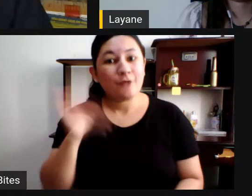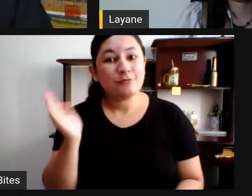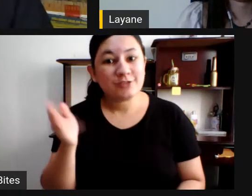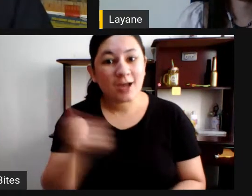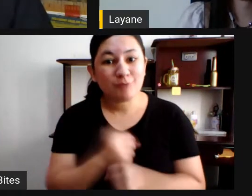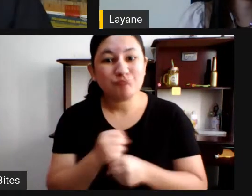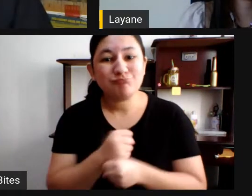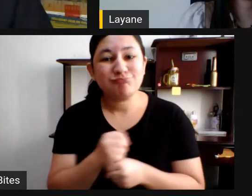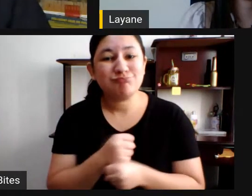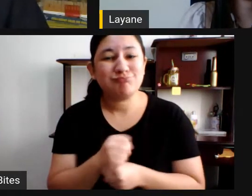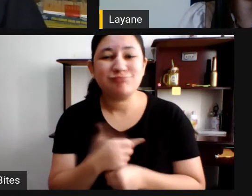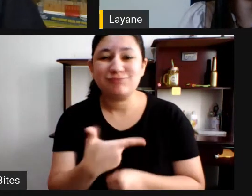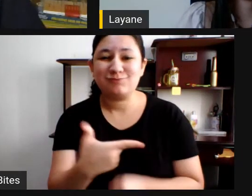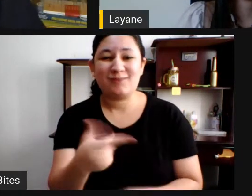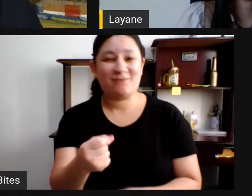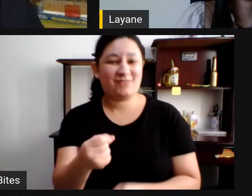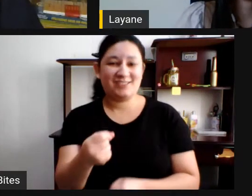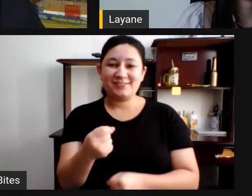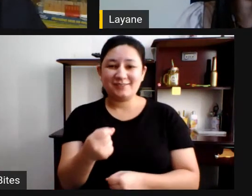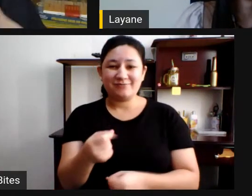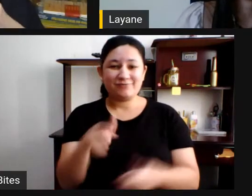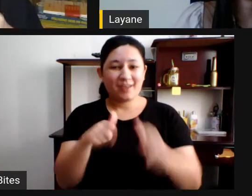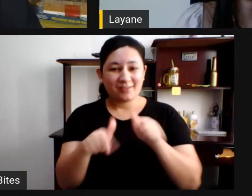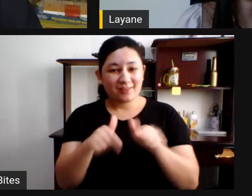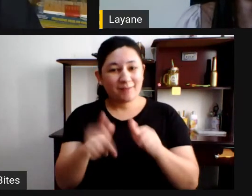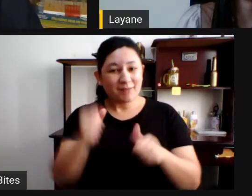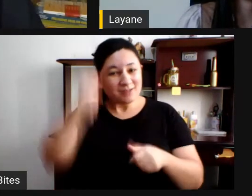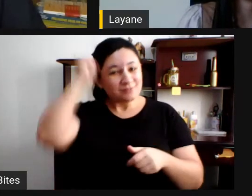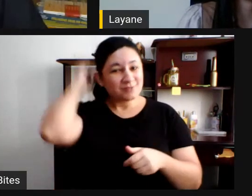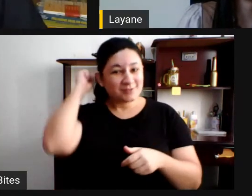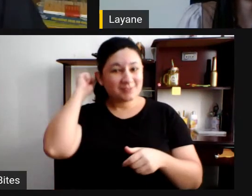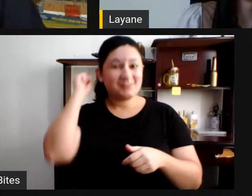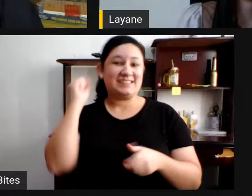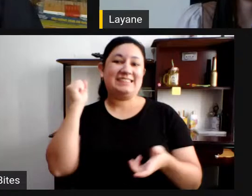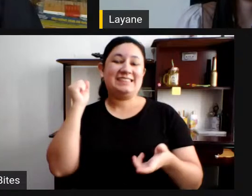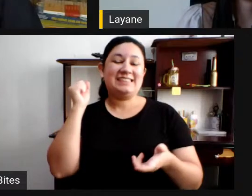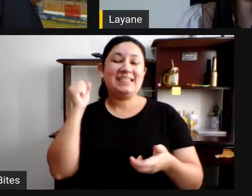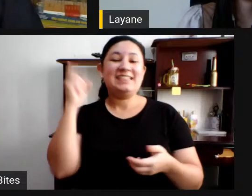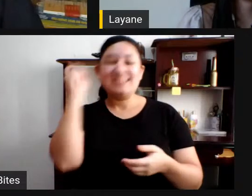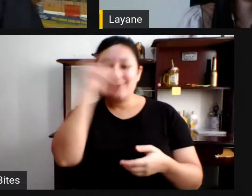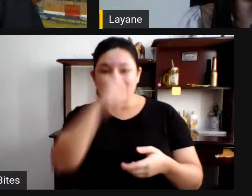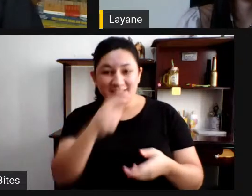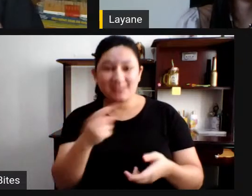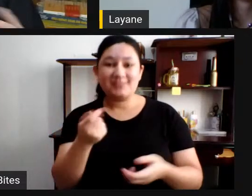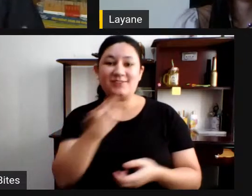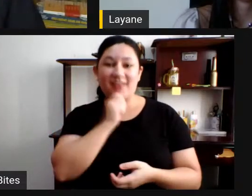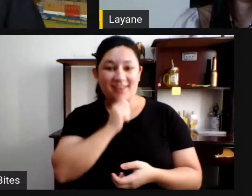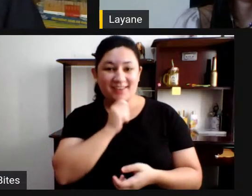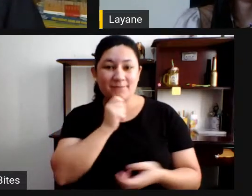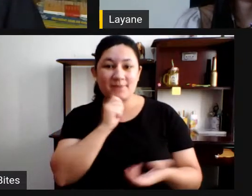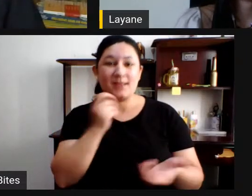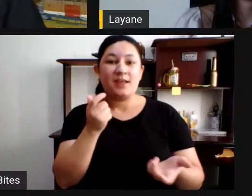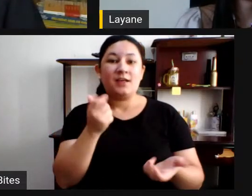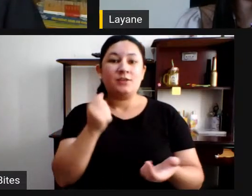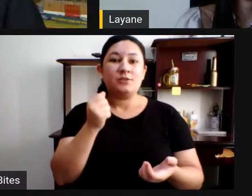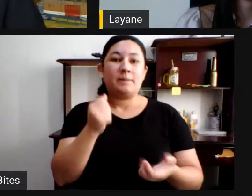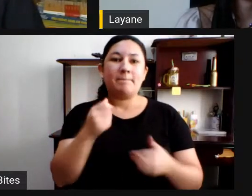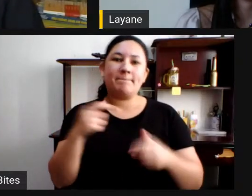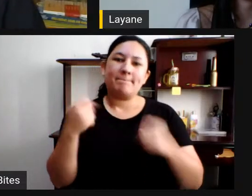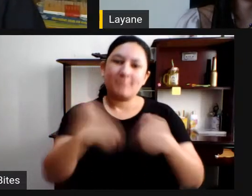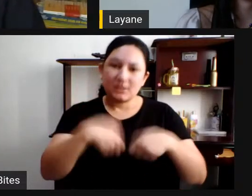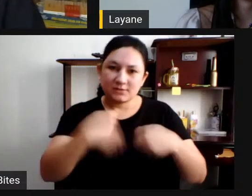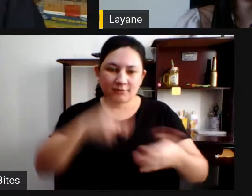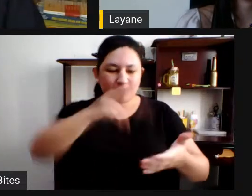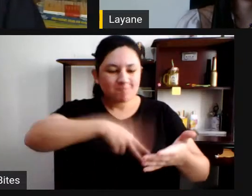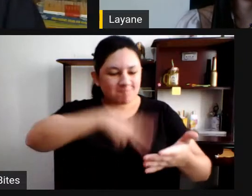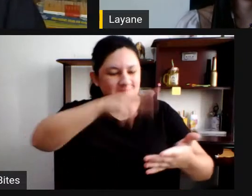do Sossir então o manuscrito se lê palavra a palavra linha a linha sabe não é nem folha a folha às vezes